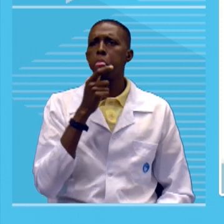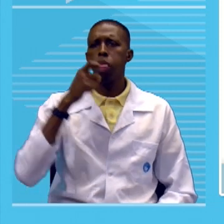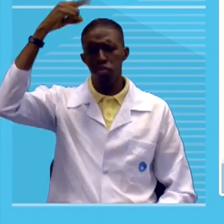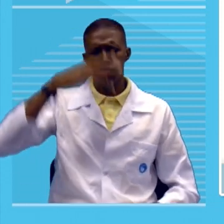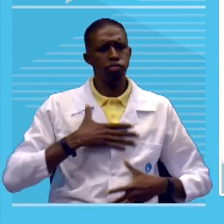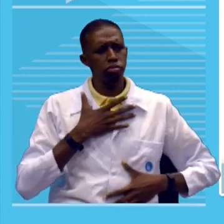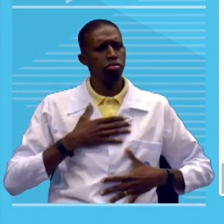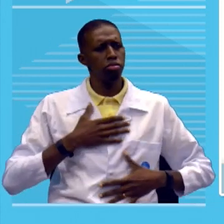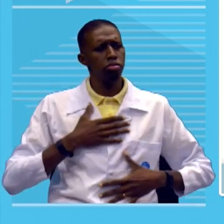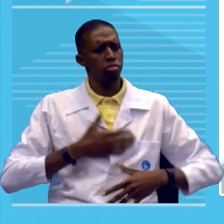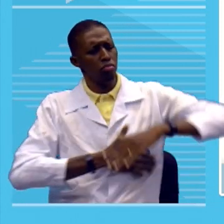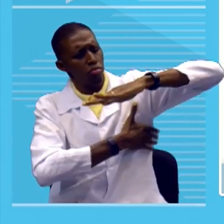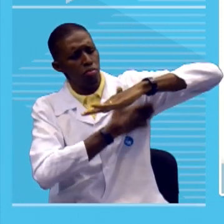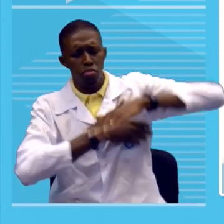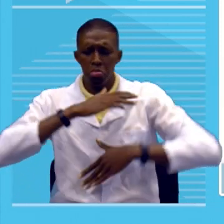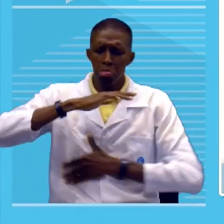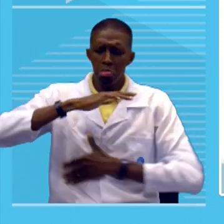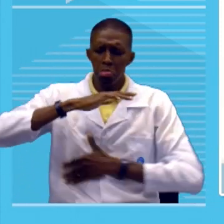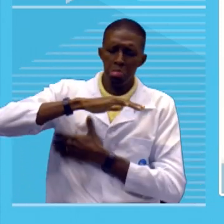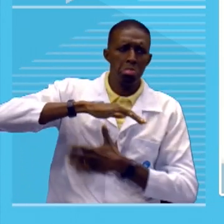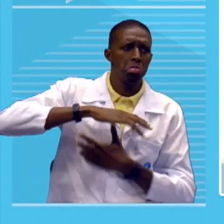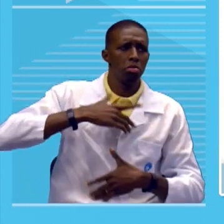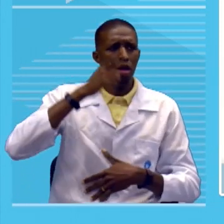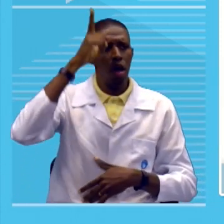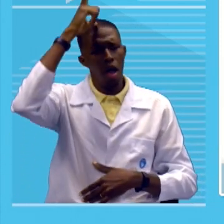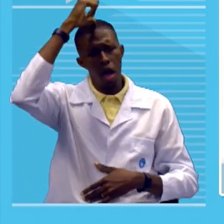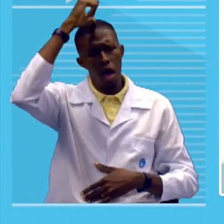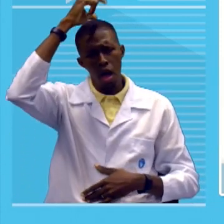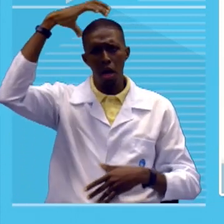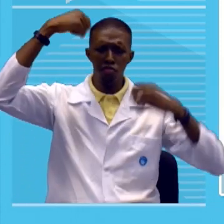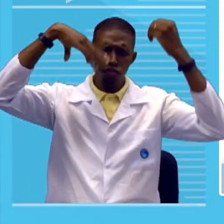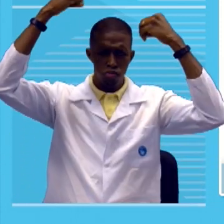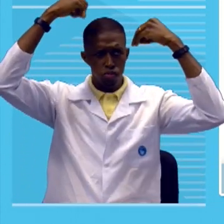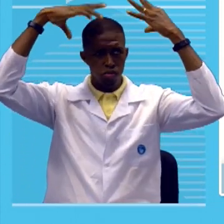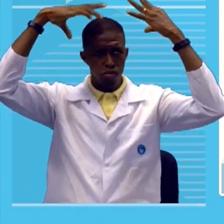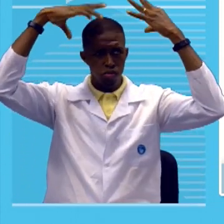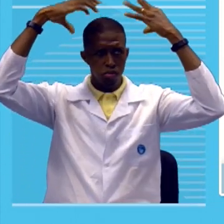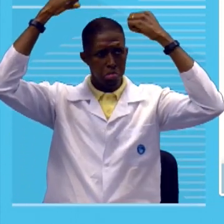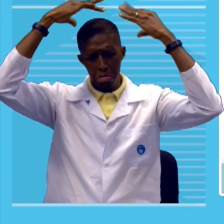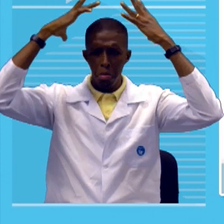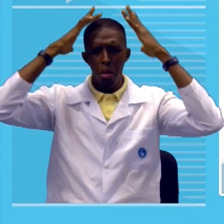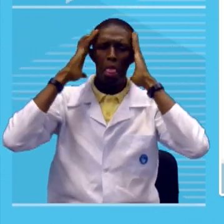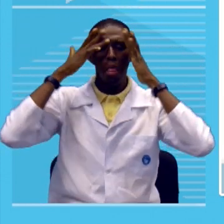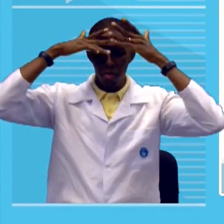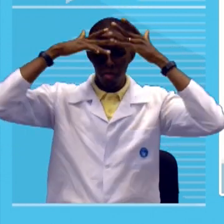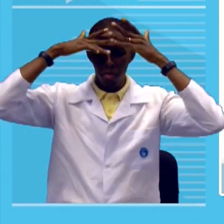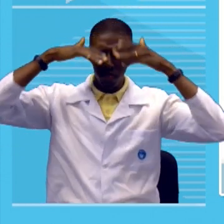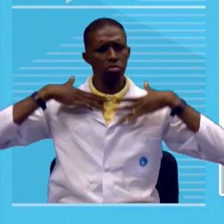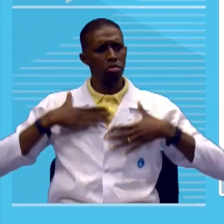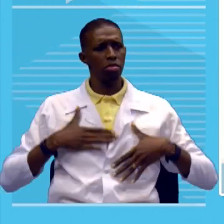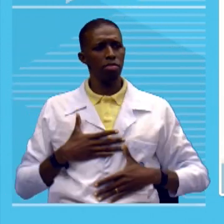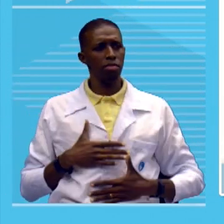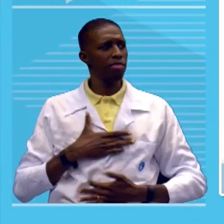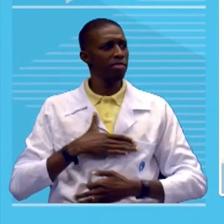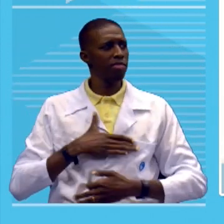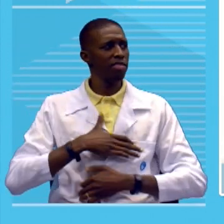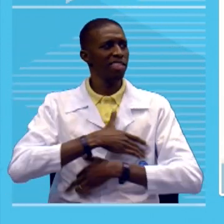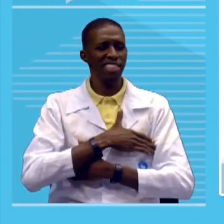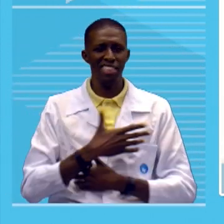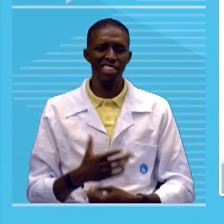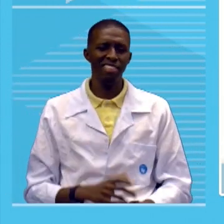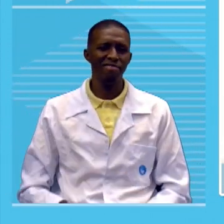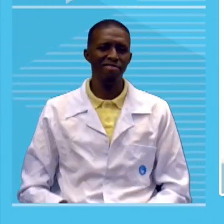saboneteira. Feliz, ele está feliz ali, né? Bem, sabãozão ali, cobrindo as partes.